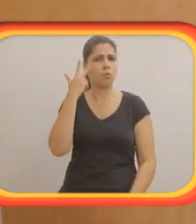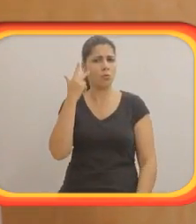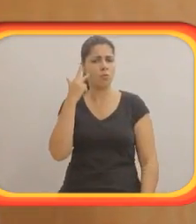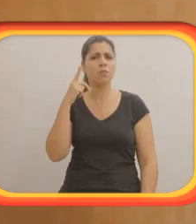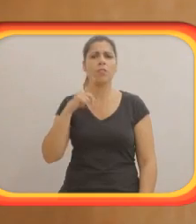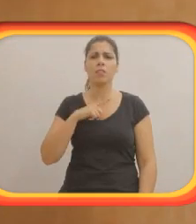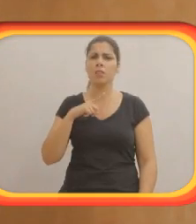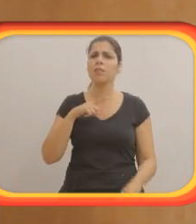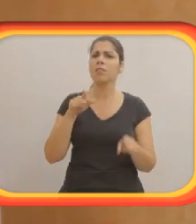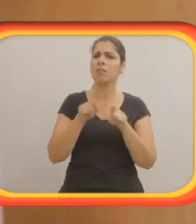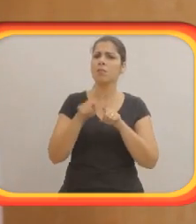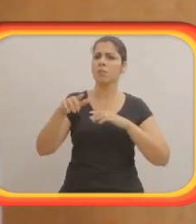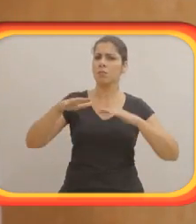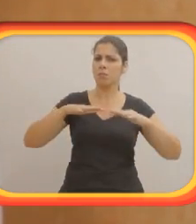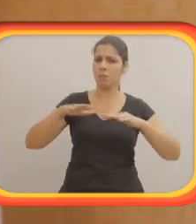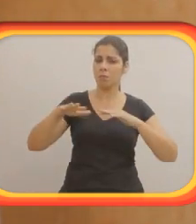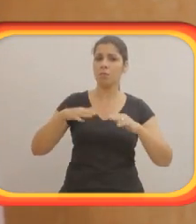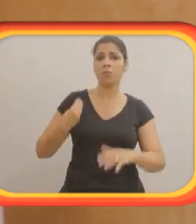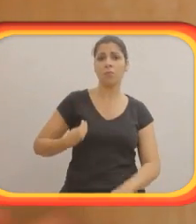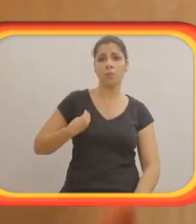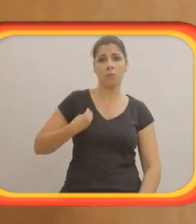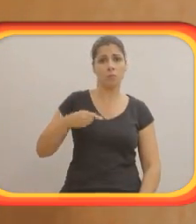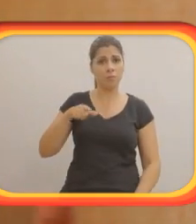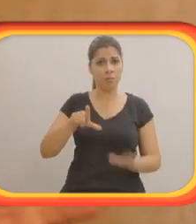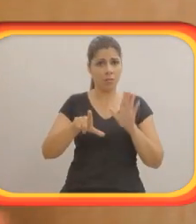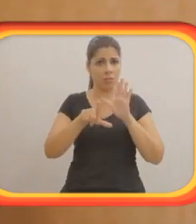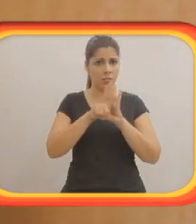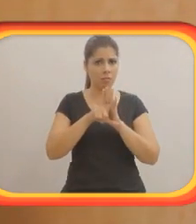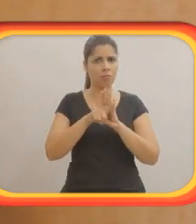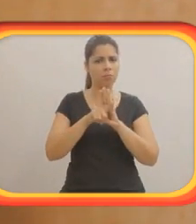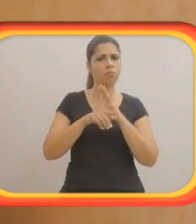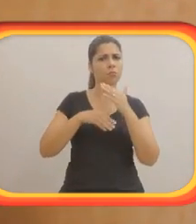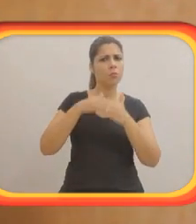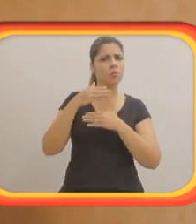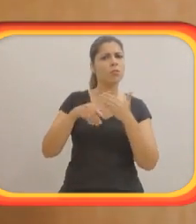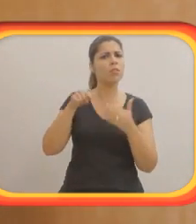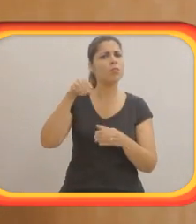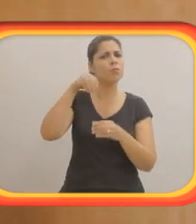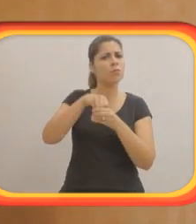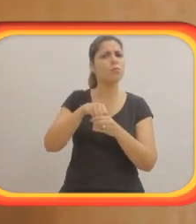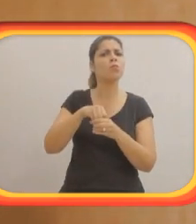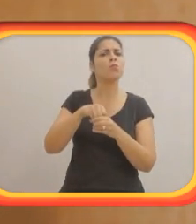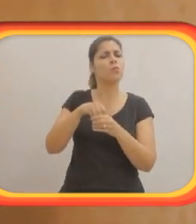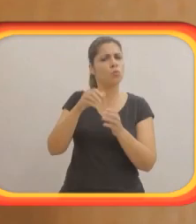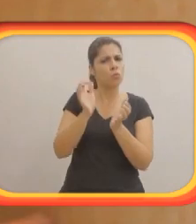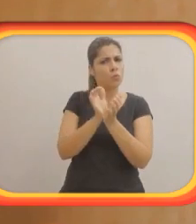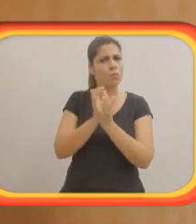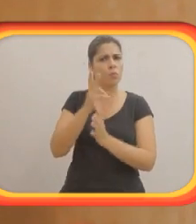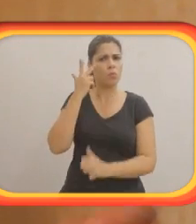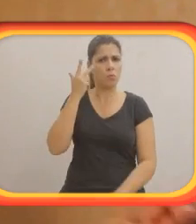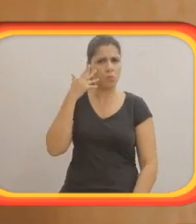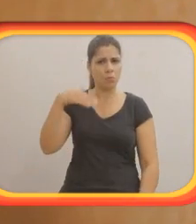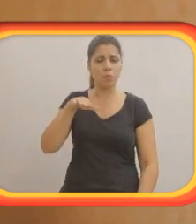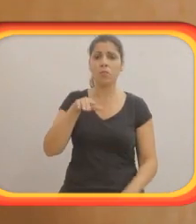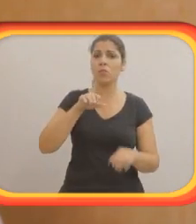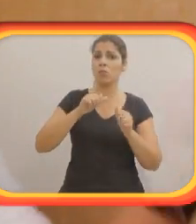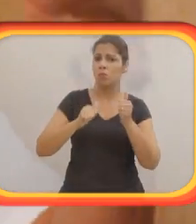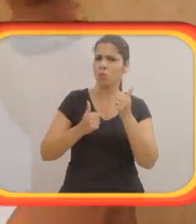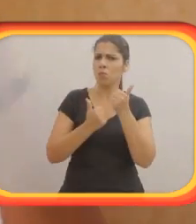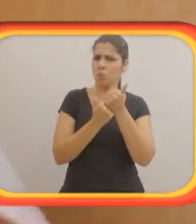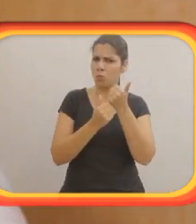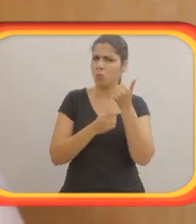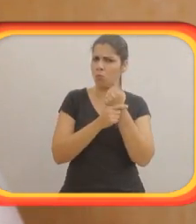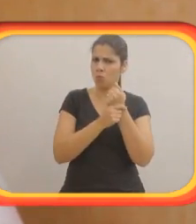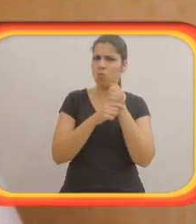Ou turmas especiais nas escolas regulares, que teve também esse movimento. Atualmente, a legislação preconiza que